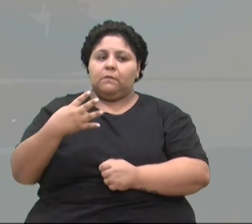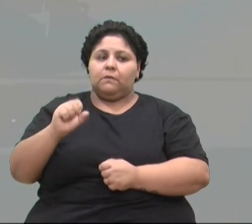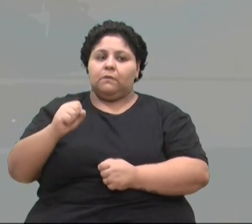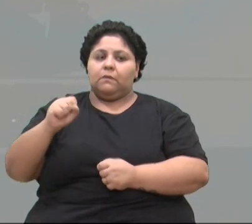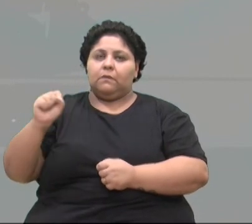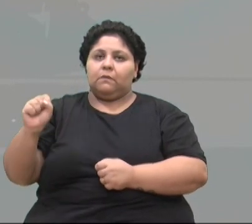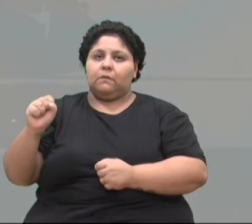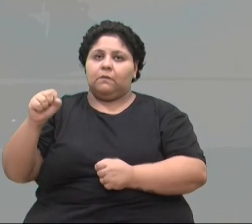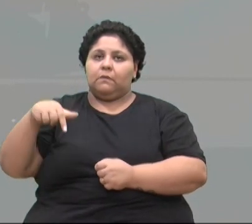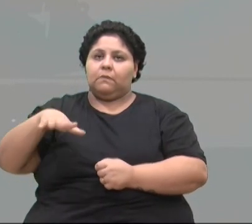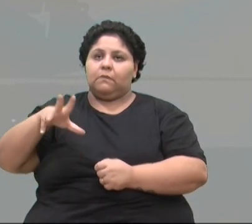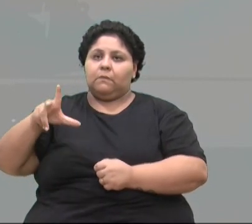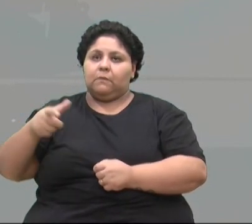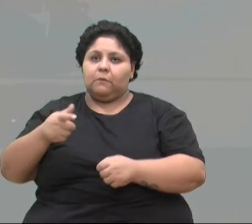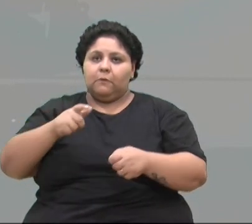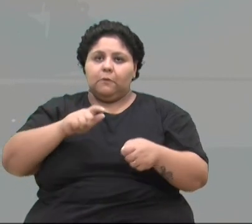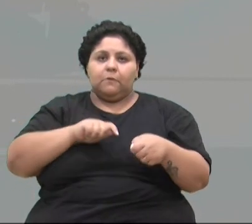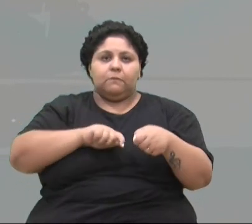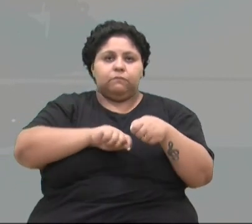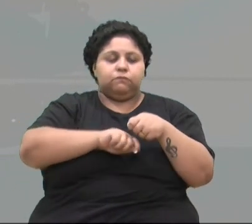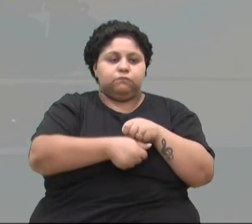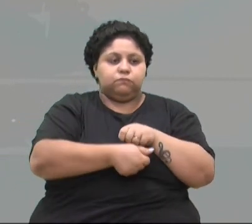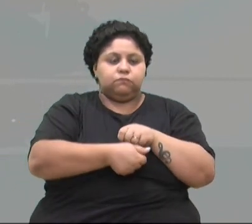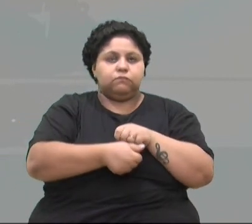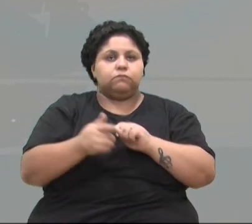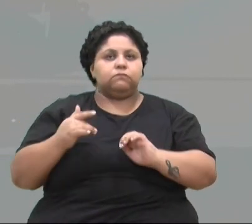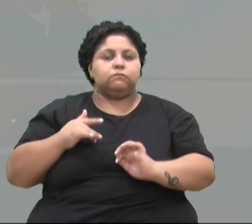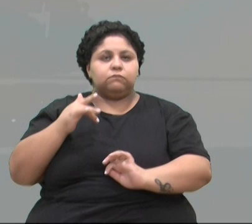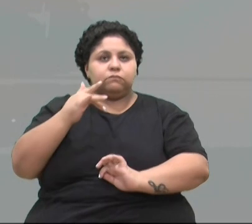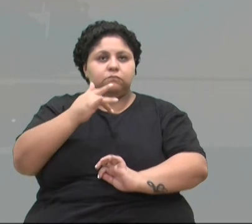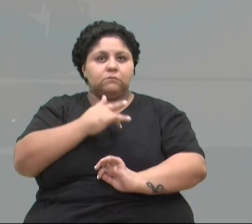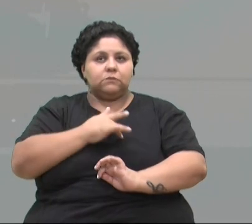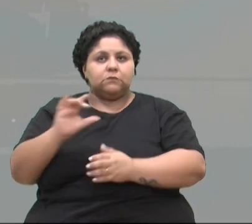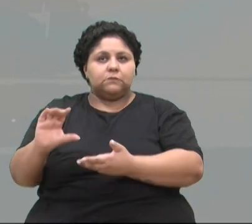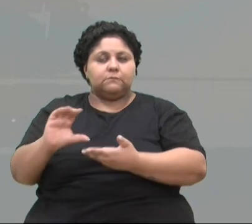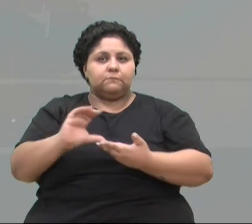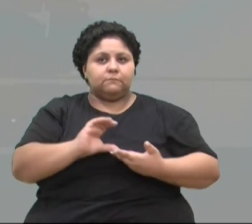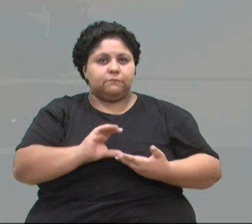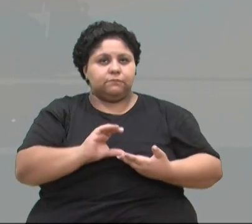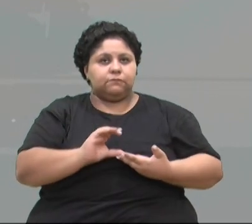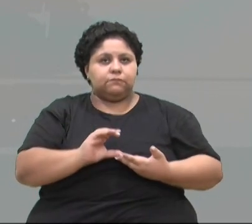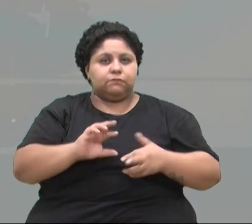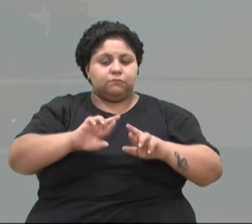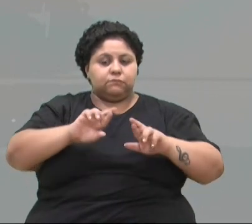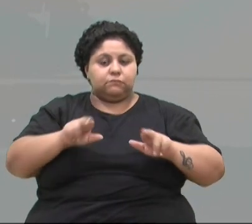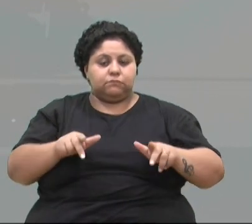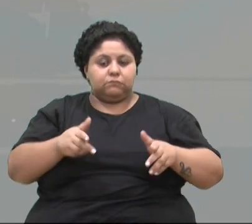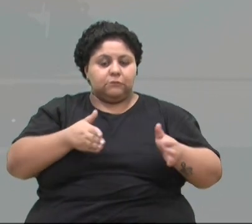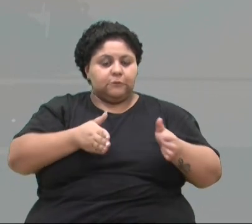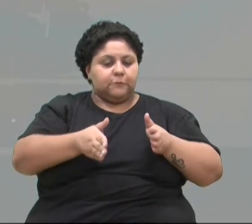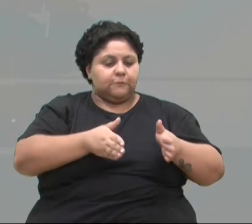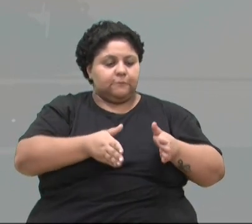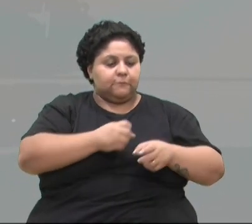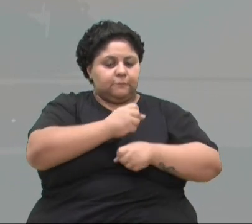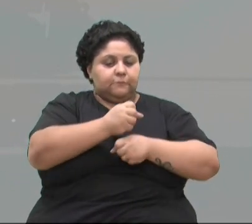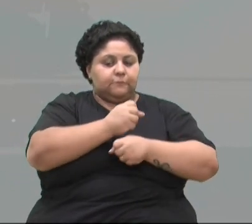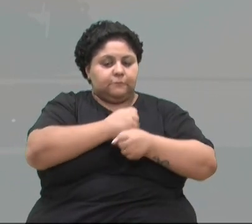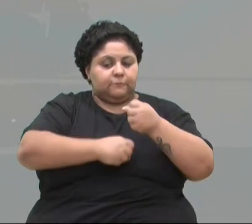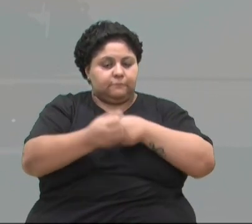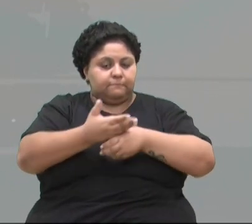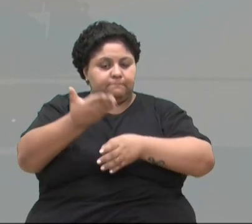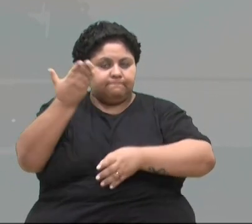1.443.480.000 reais aplicados em saúde, uma diferença do mesmo período do ano passado, do ano retrasado para o ano passado,